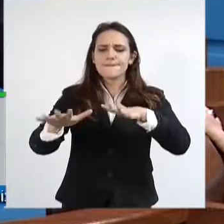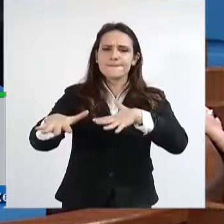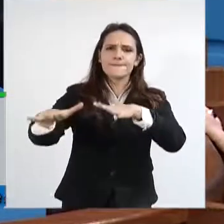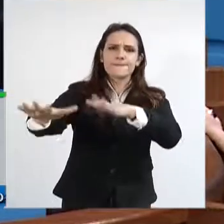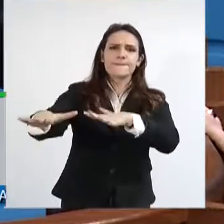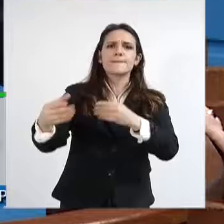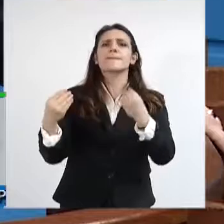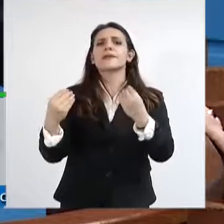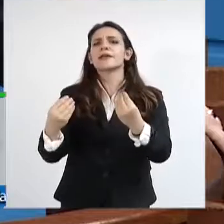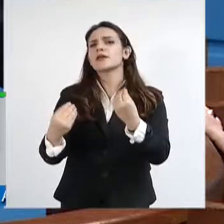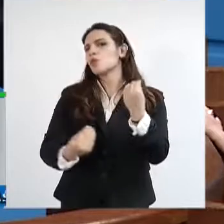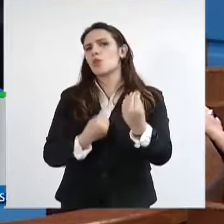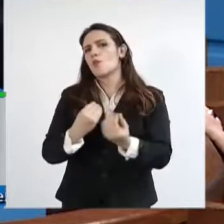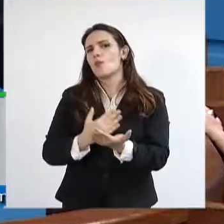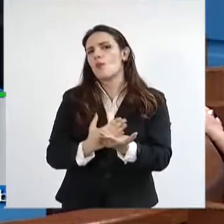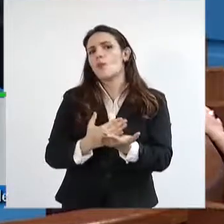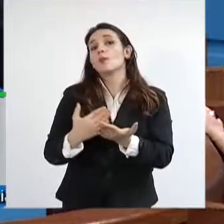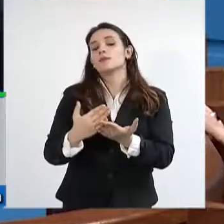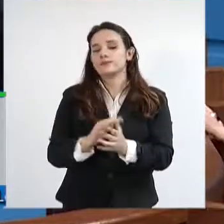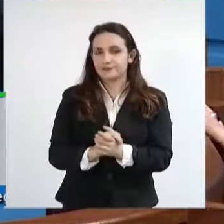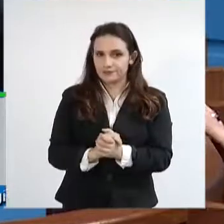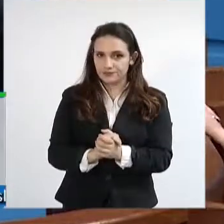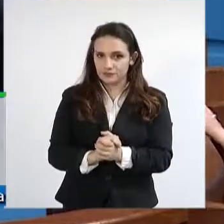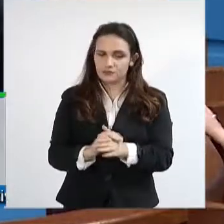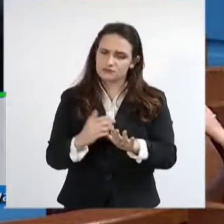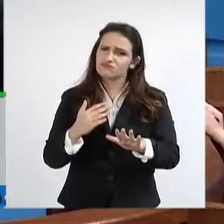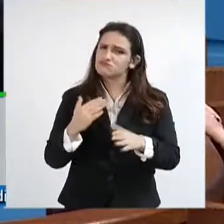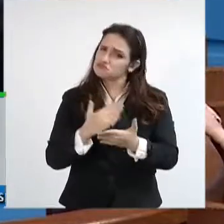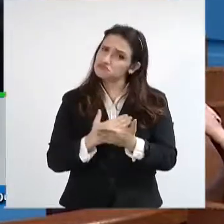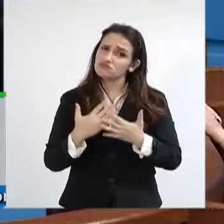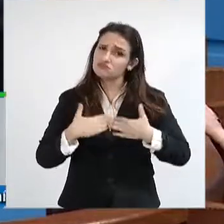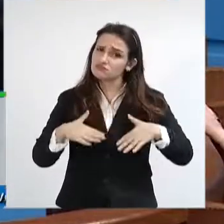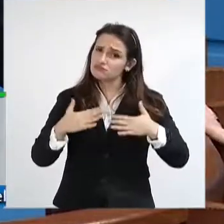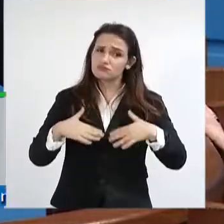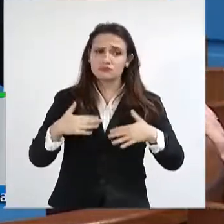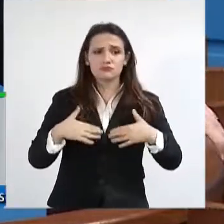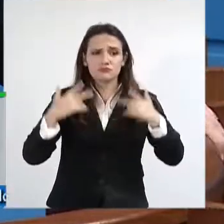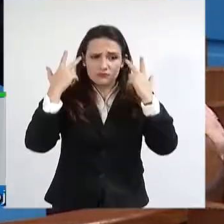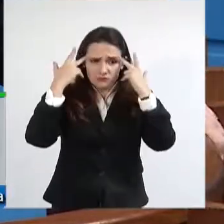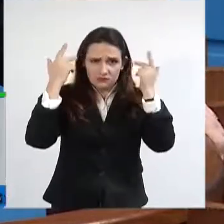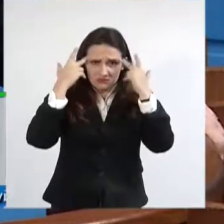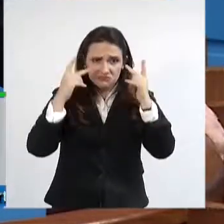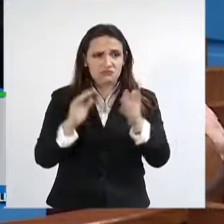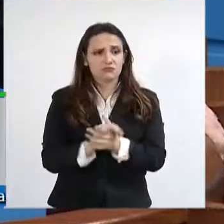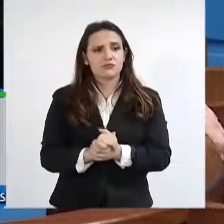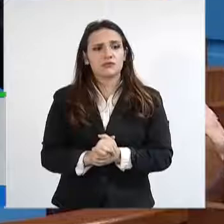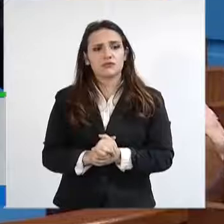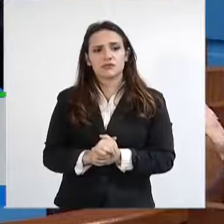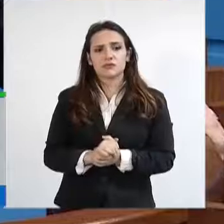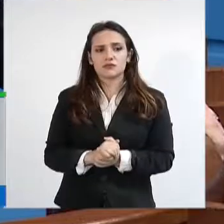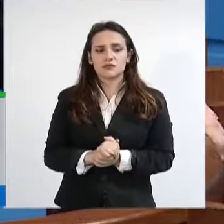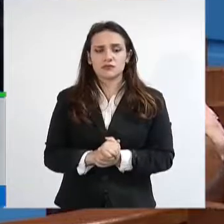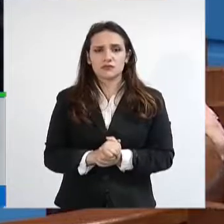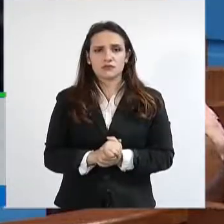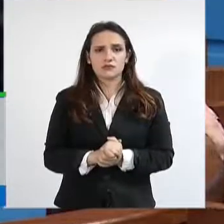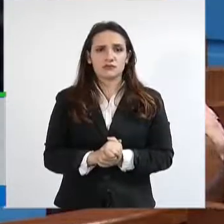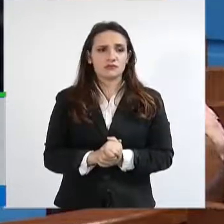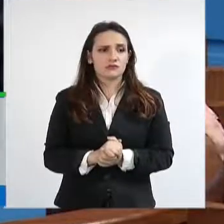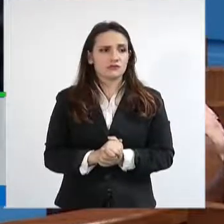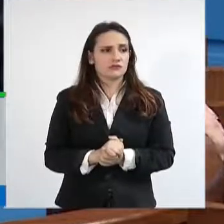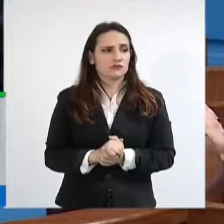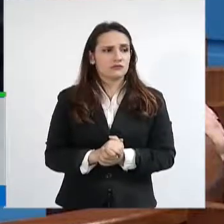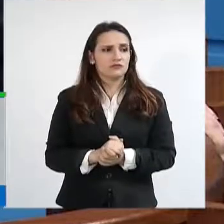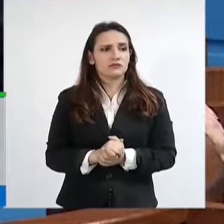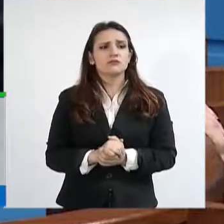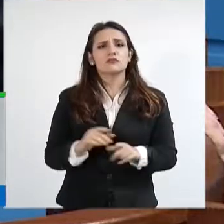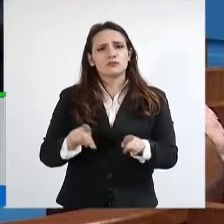ela iniciou de uma forma tranquila, pacífica, muitas delas na frente de